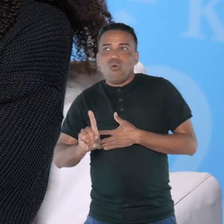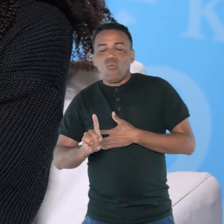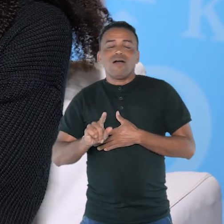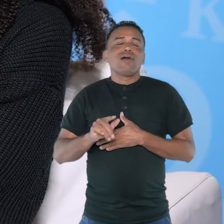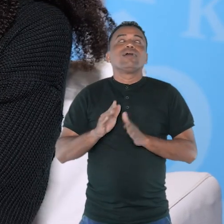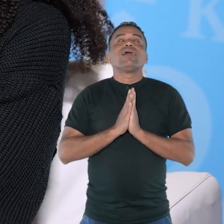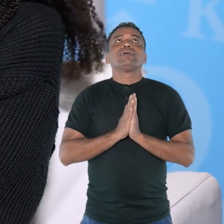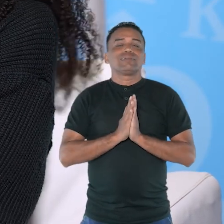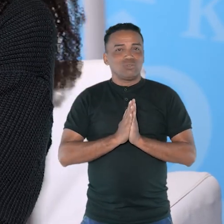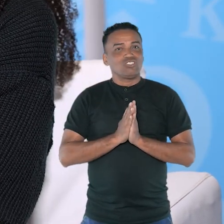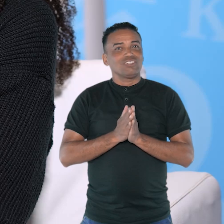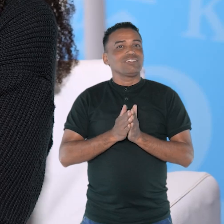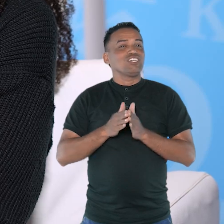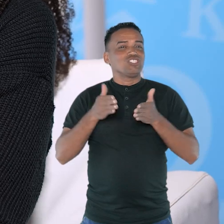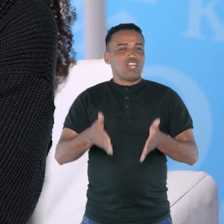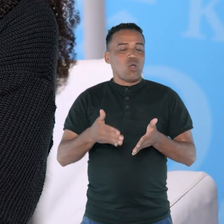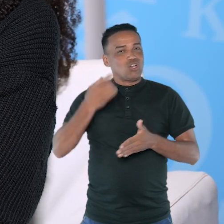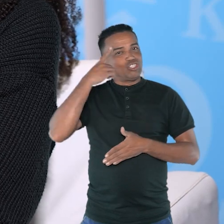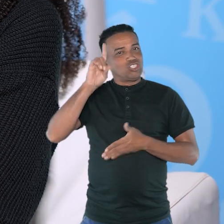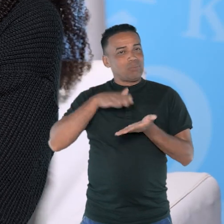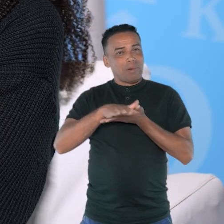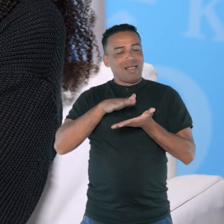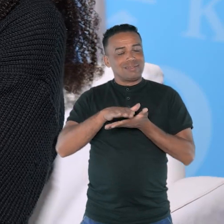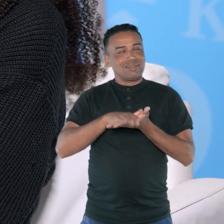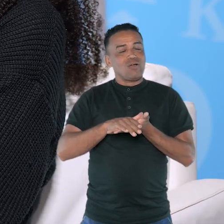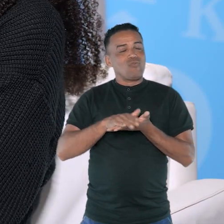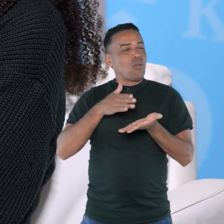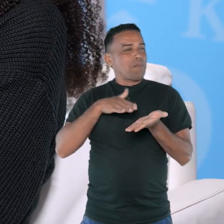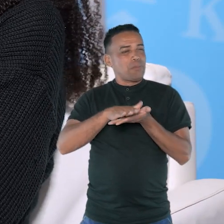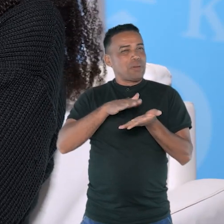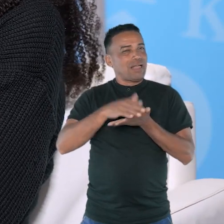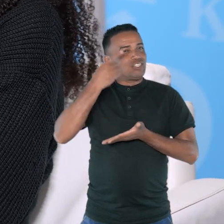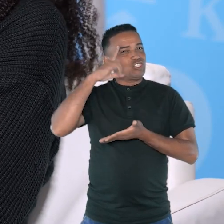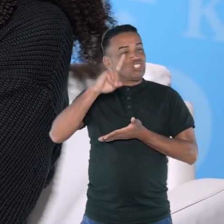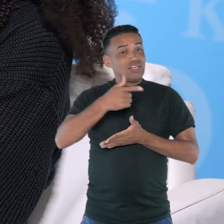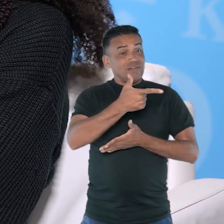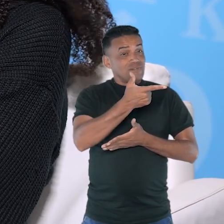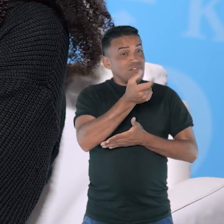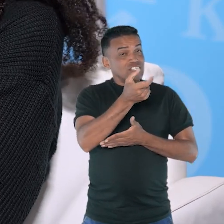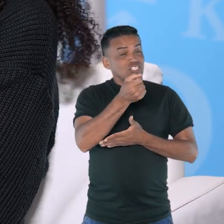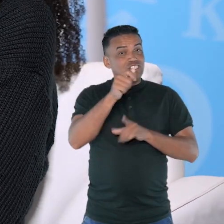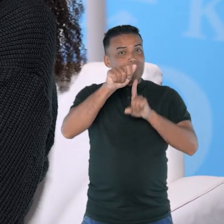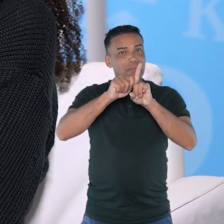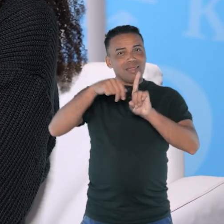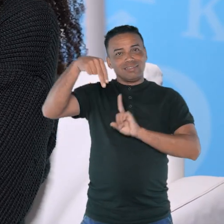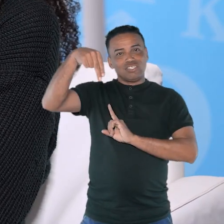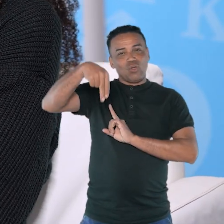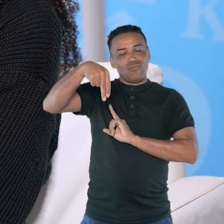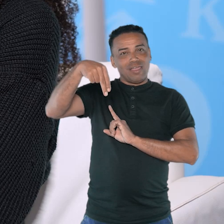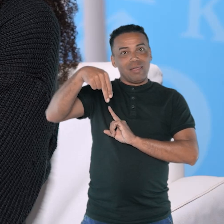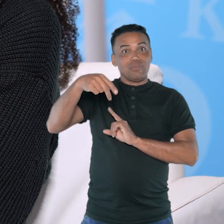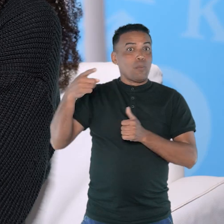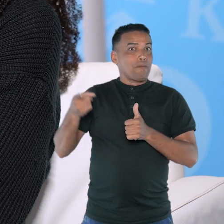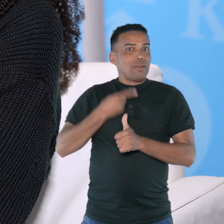muito, muito bacana, simbólica também, que ele foi lançado, na verdade, no dia 20 de novembro. Então, foi o primeiro feriado